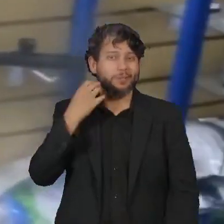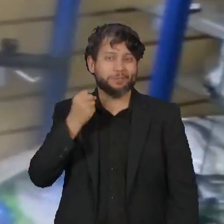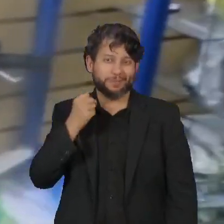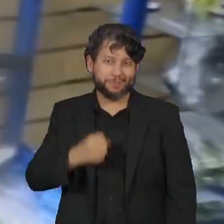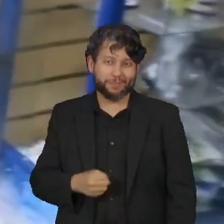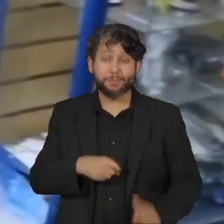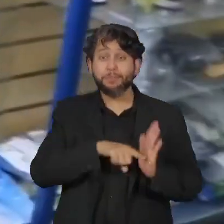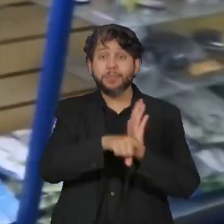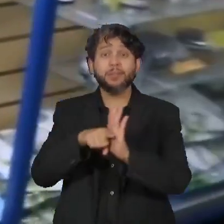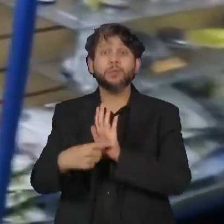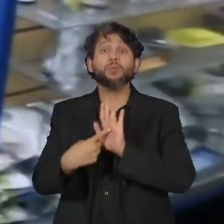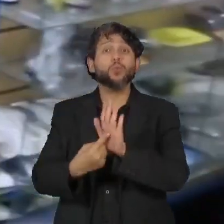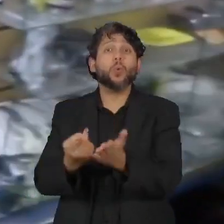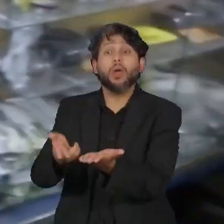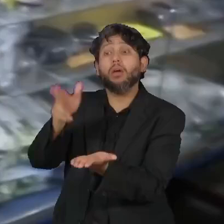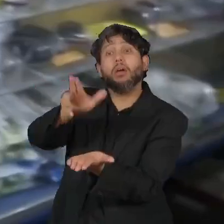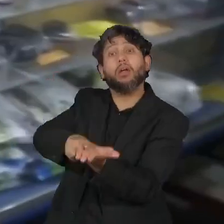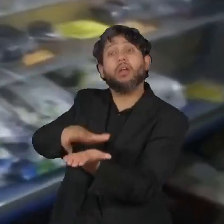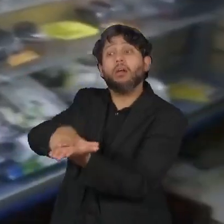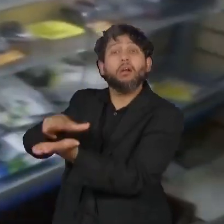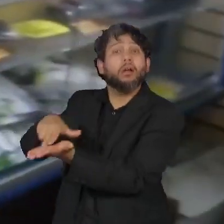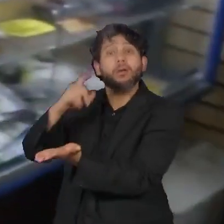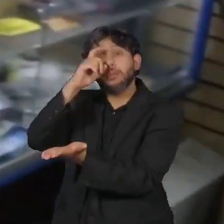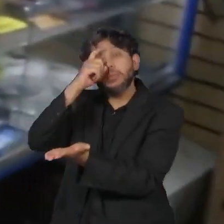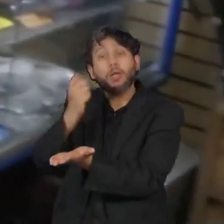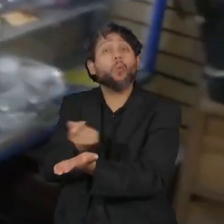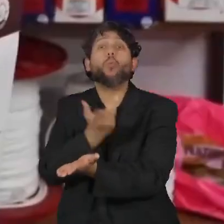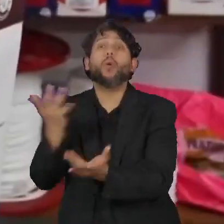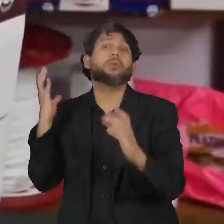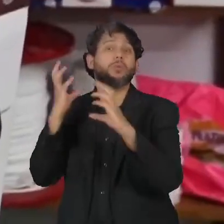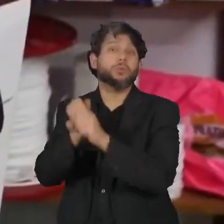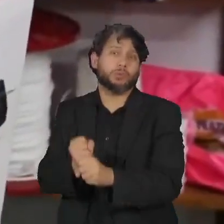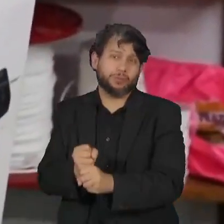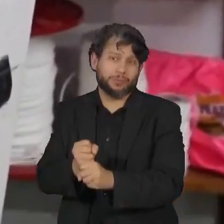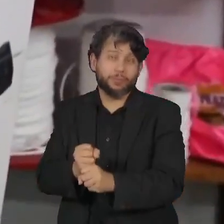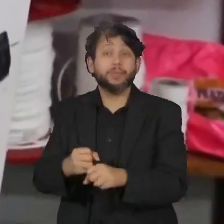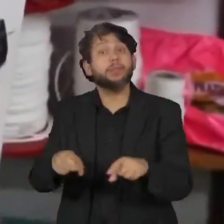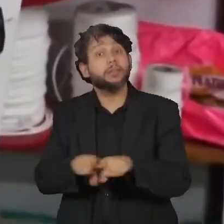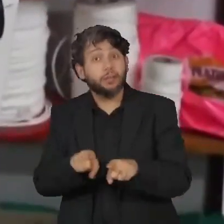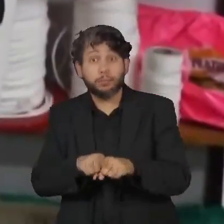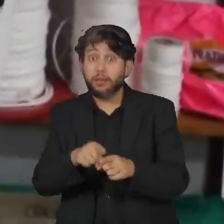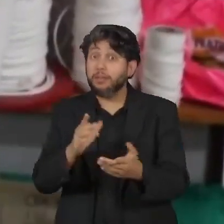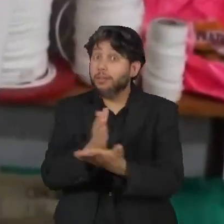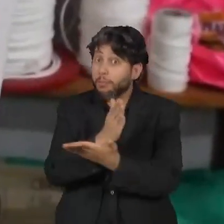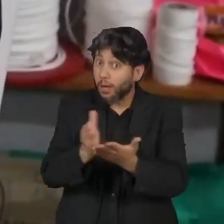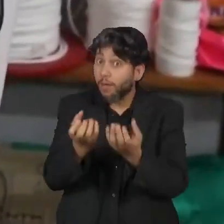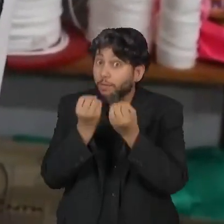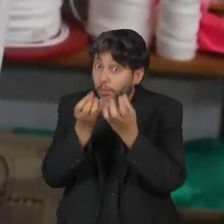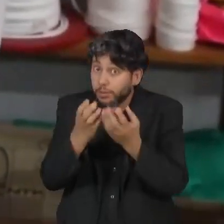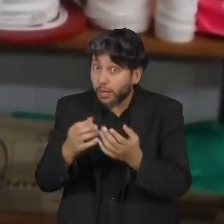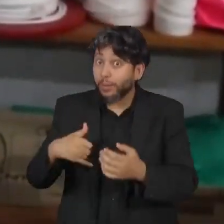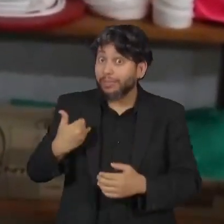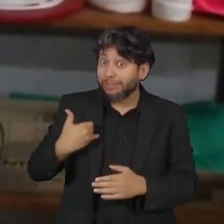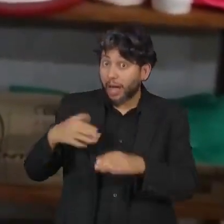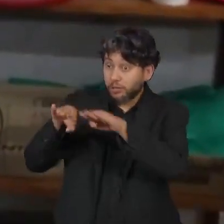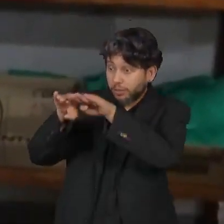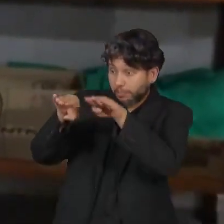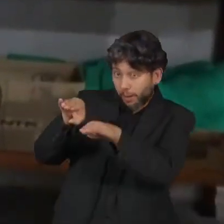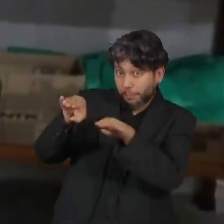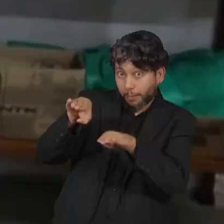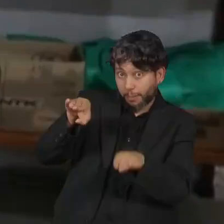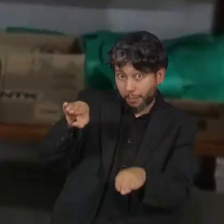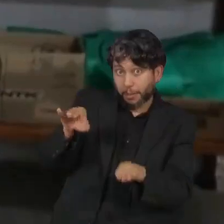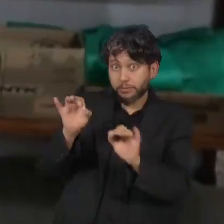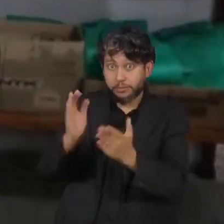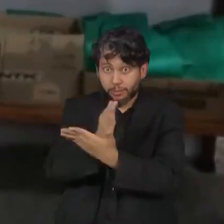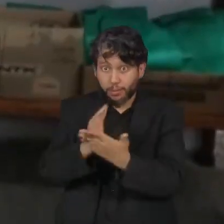avaliou internações por violência com armas de fogo e outras agressões além de separar as informações por faix etar e gênero em